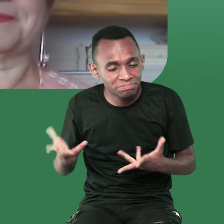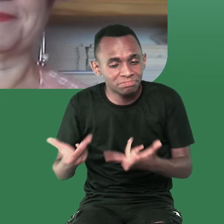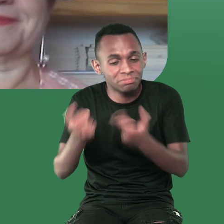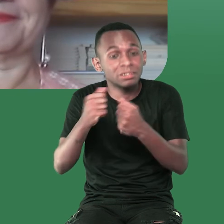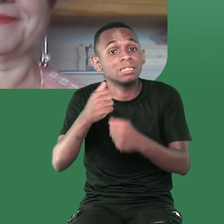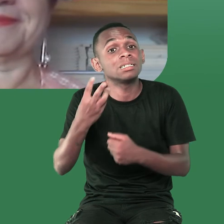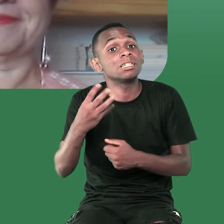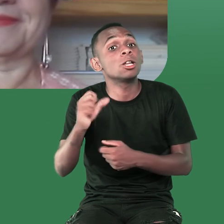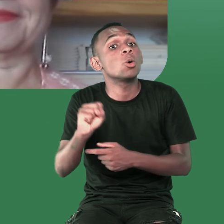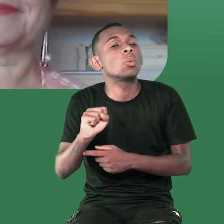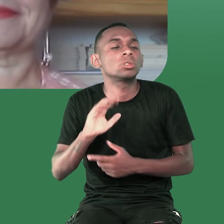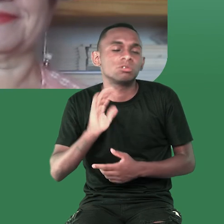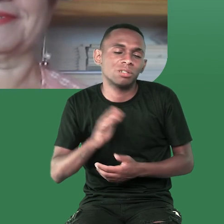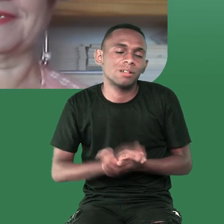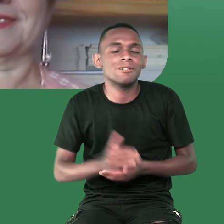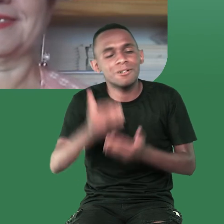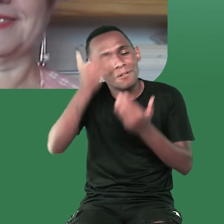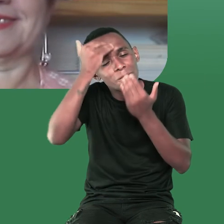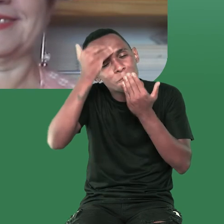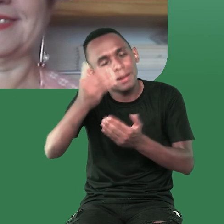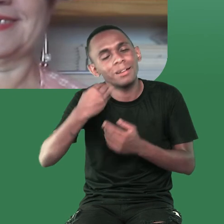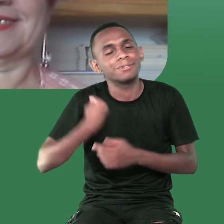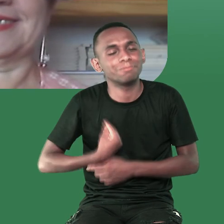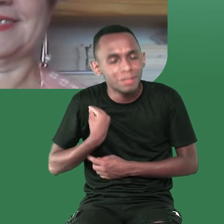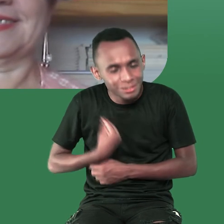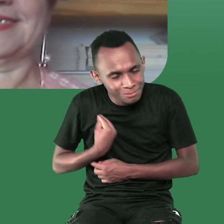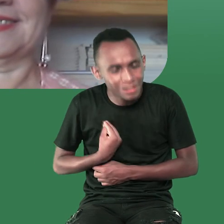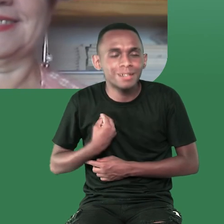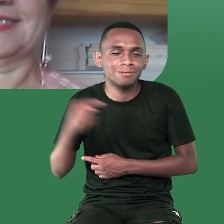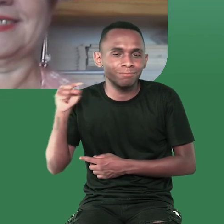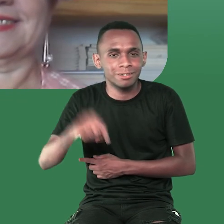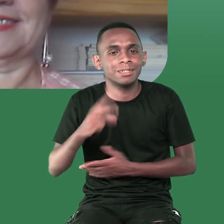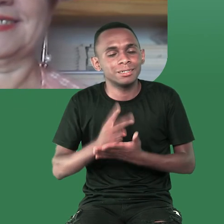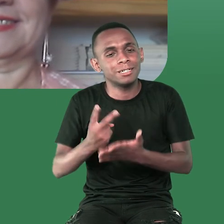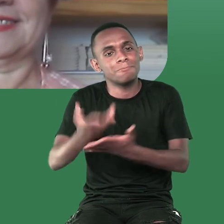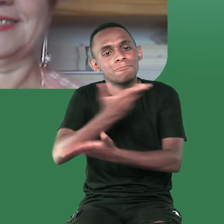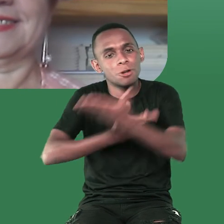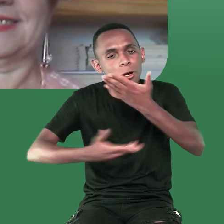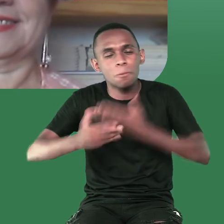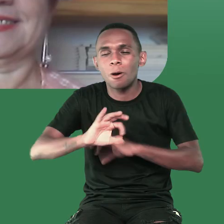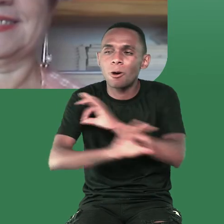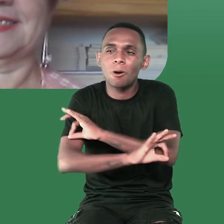sucesso. 38. Muito obrigada pela sua participação aqui no Sempre um Papo,